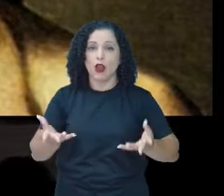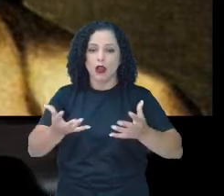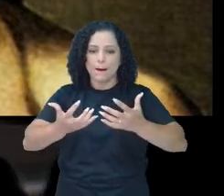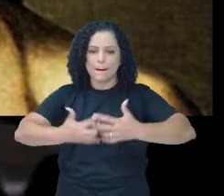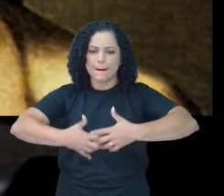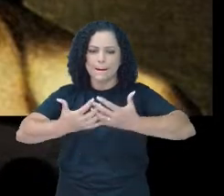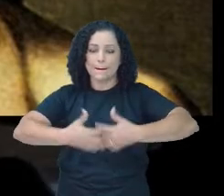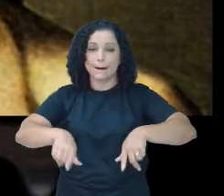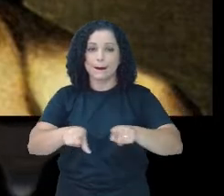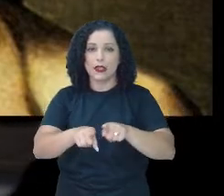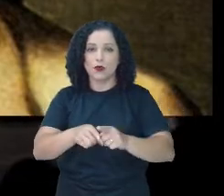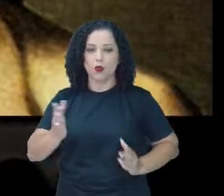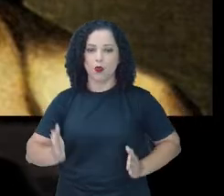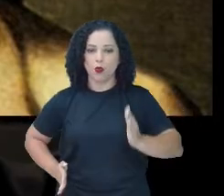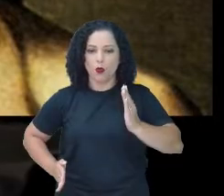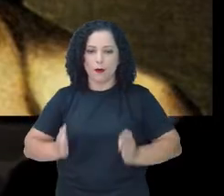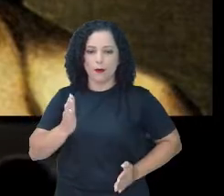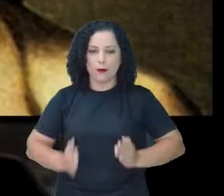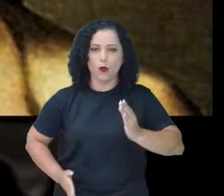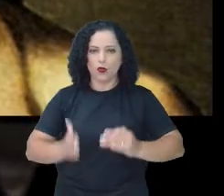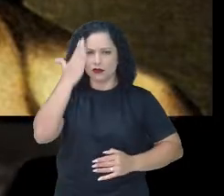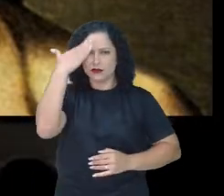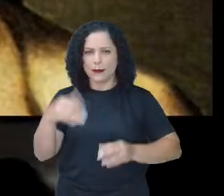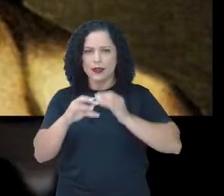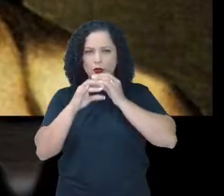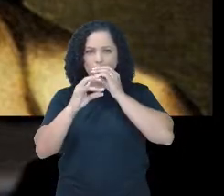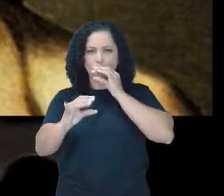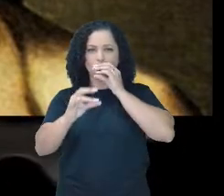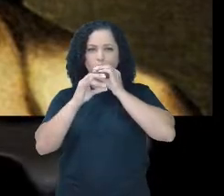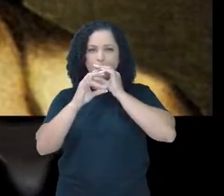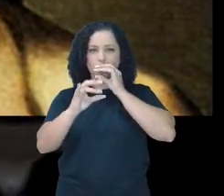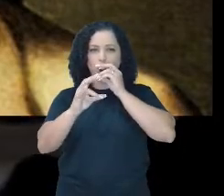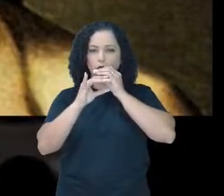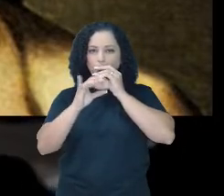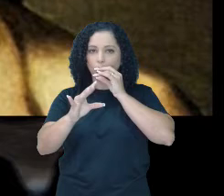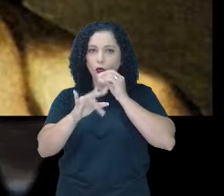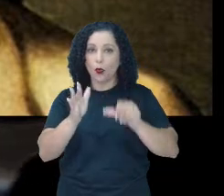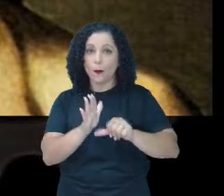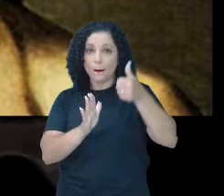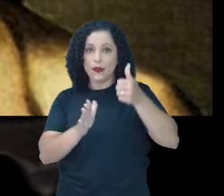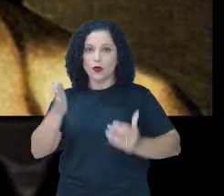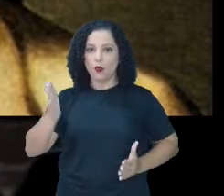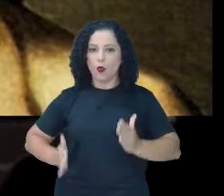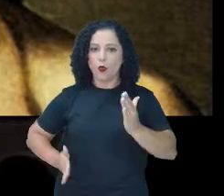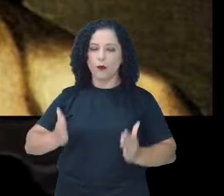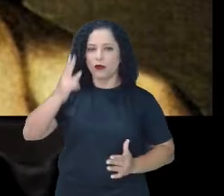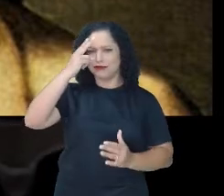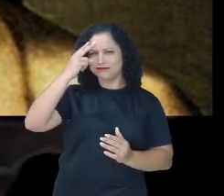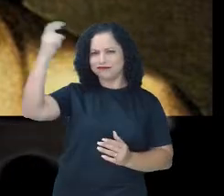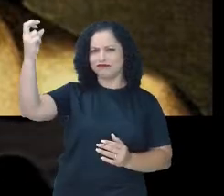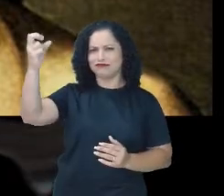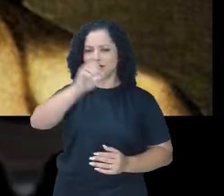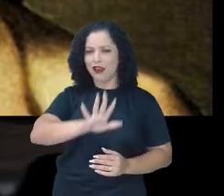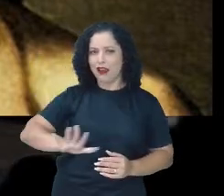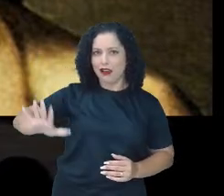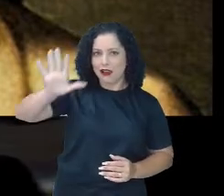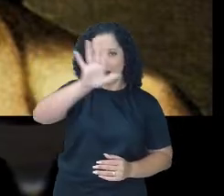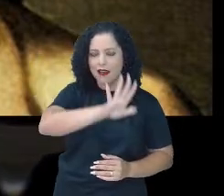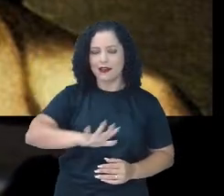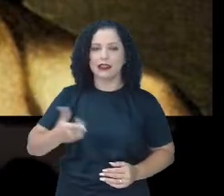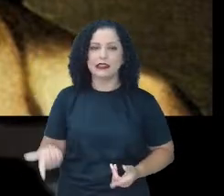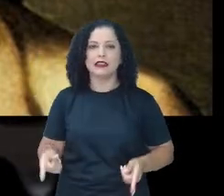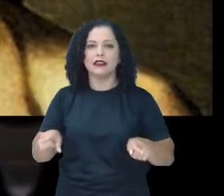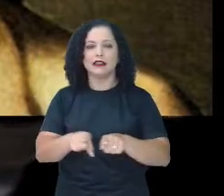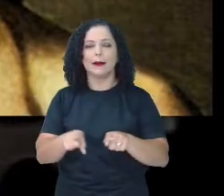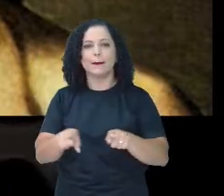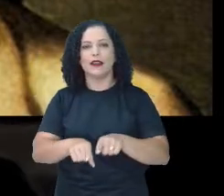flauta. Este robô foi considerado o primeiro robô funcional da história. A história da robótica se confunde com a